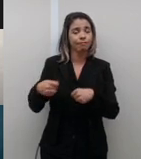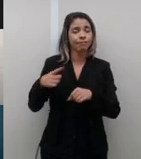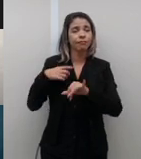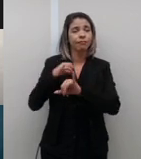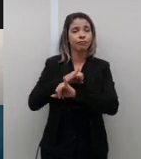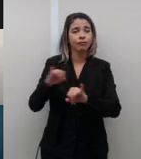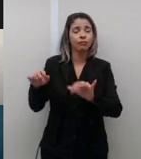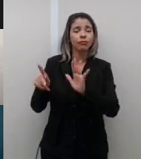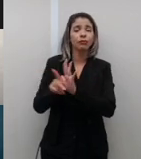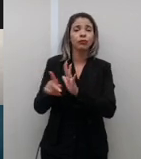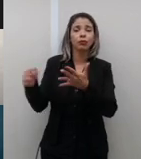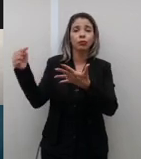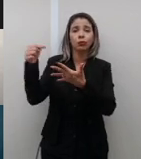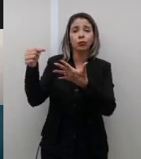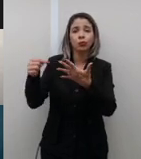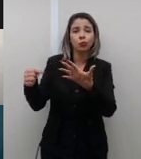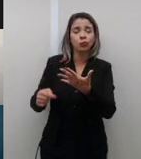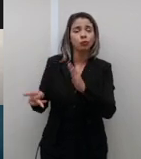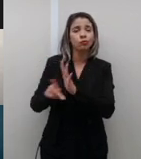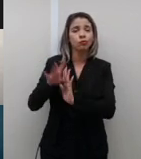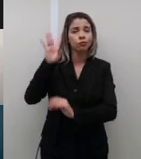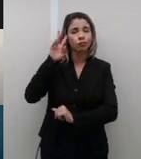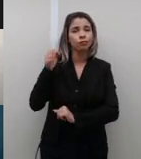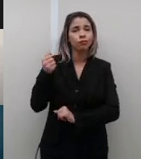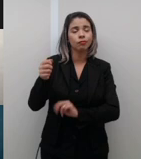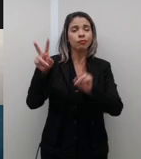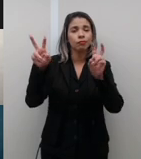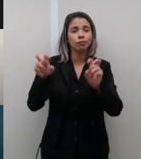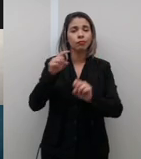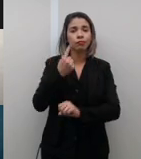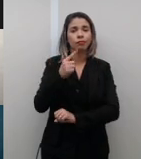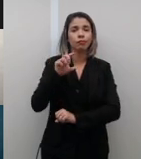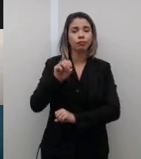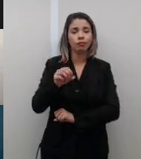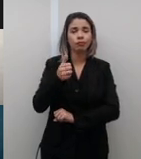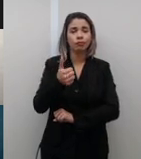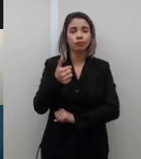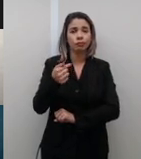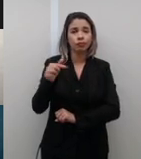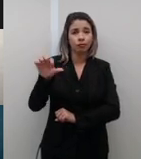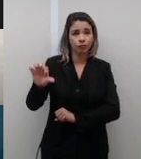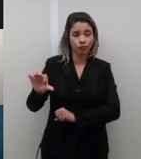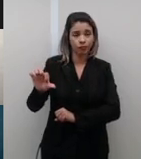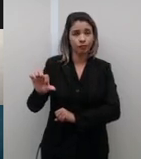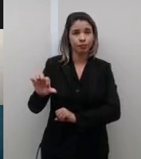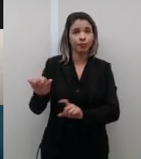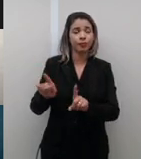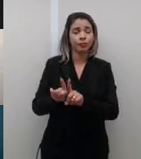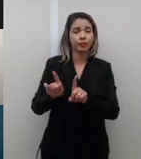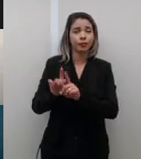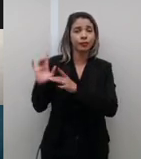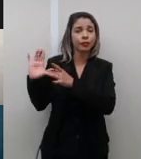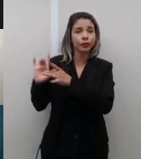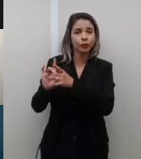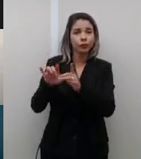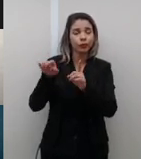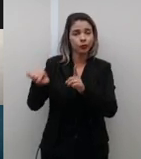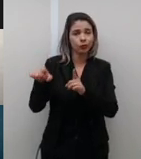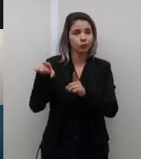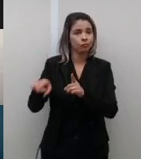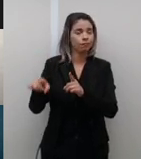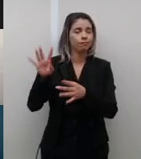aplicação do decidido no tema 1199. Não é? Sustenta, nesse contexto, que tal precedente